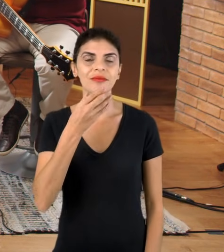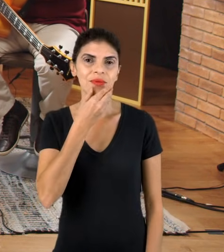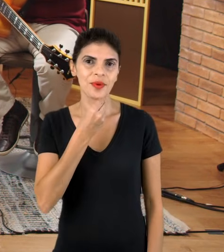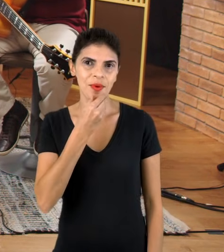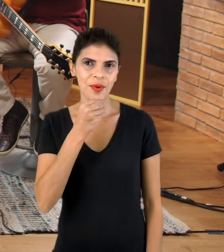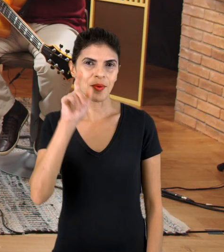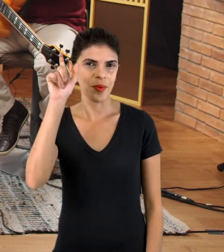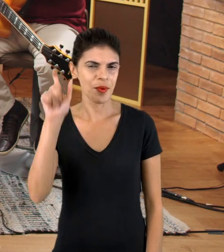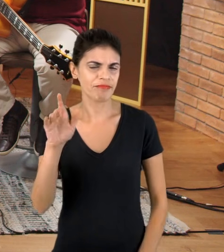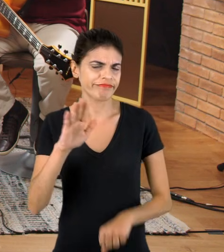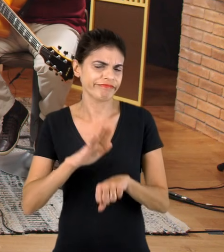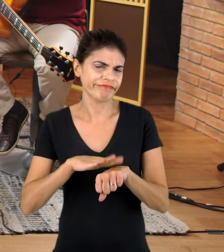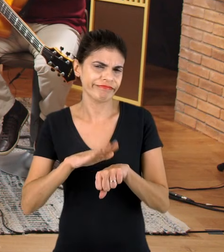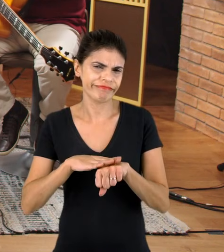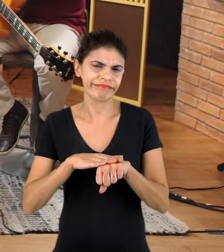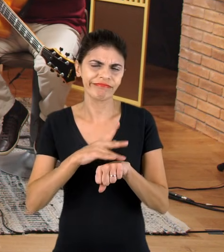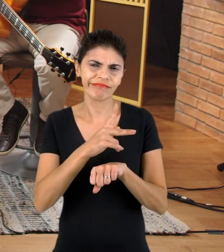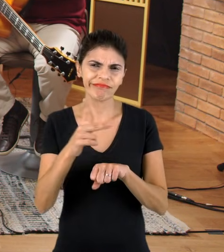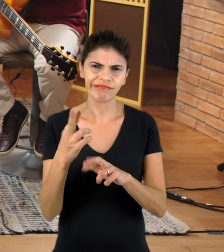o como se fala...